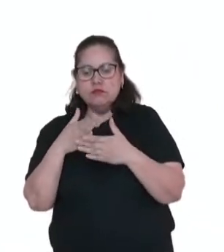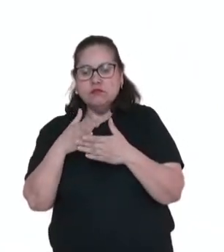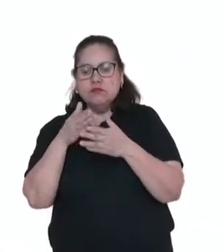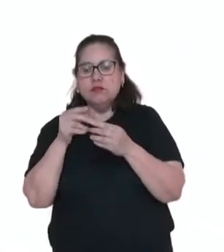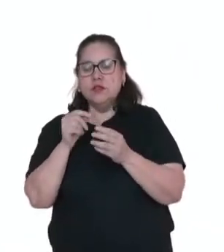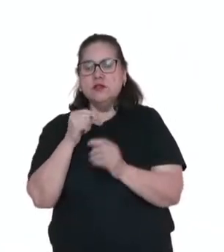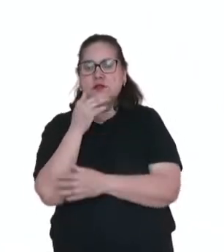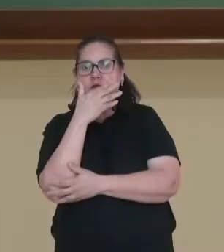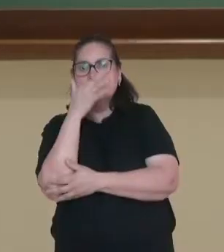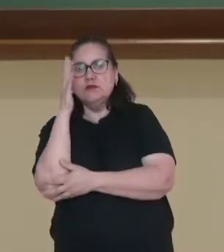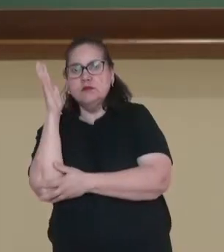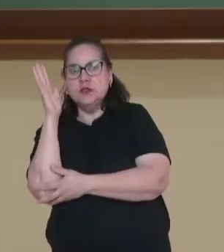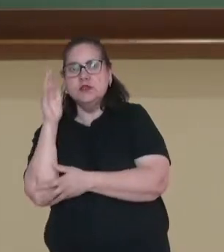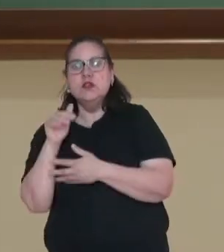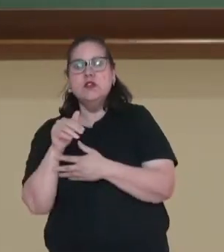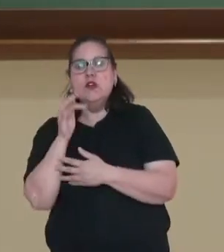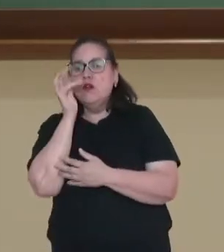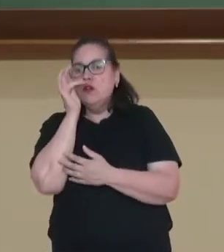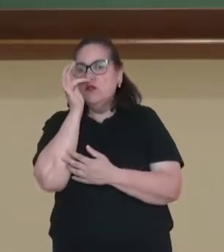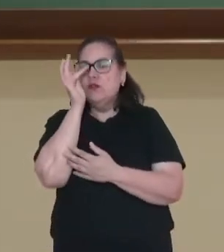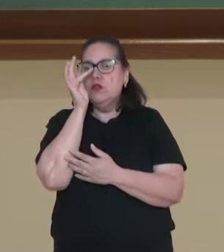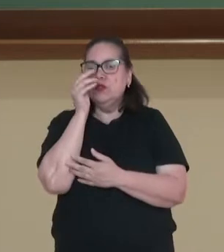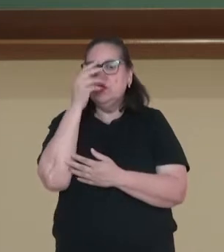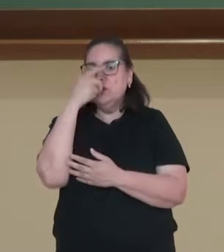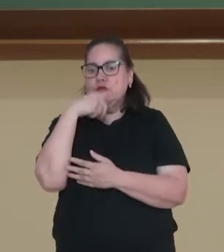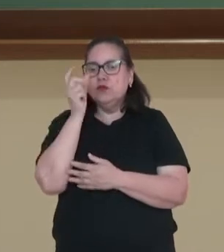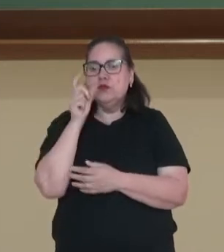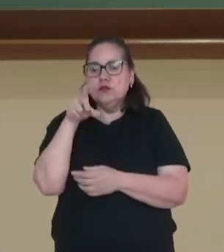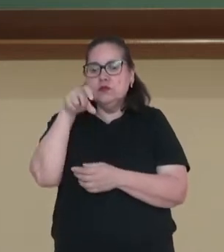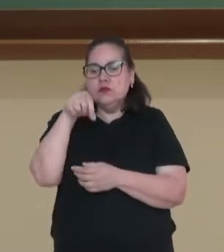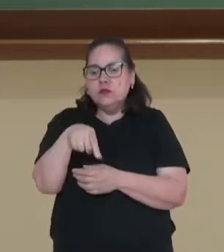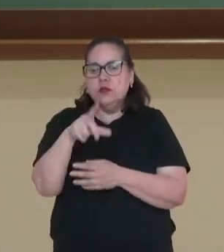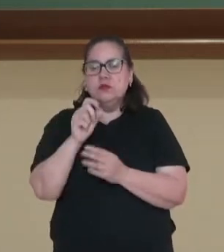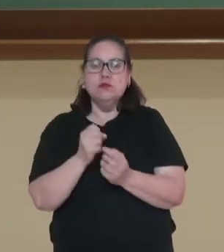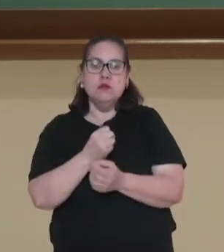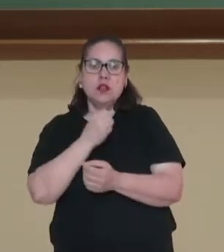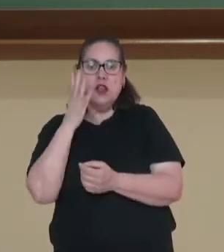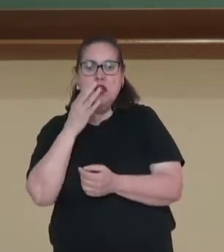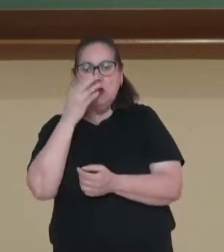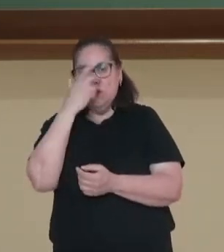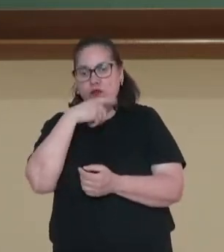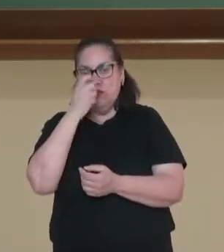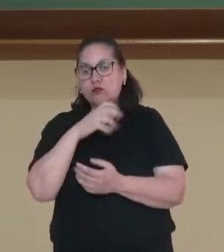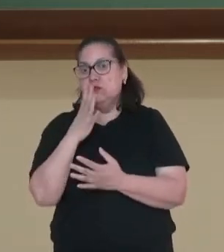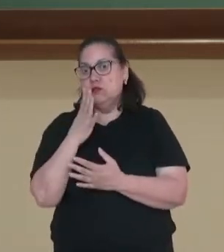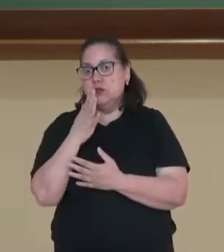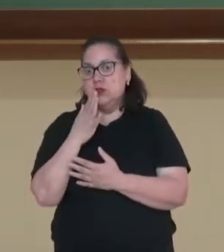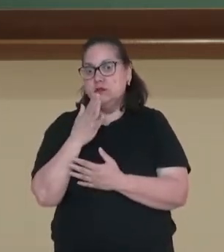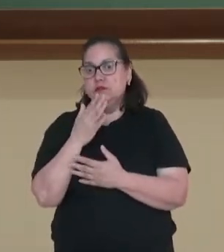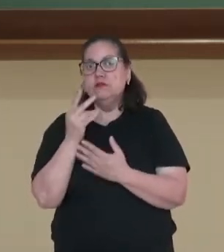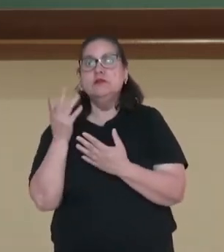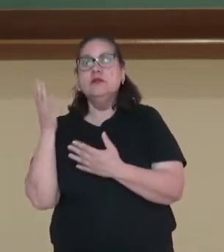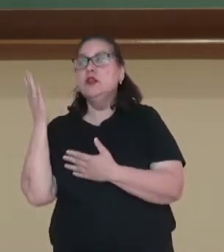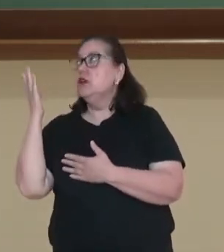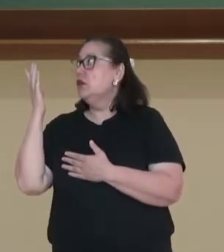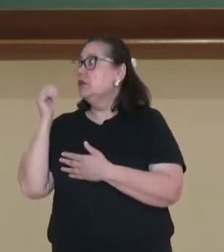das plantas, tá? Então, flor, fruto, semente. Obviamente que o fruto é somente das angiospermas,